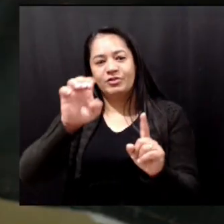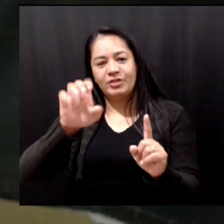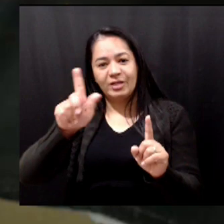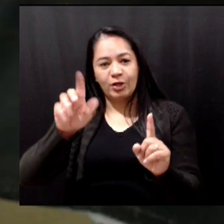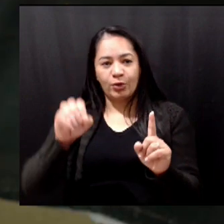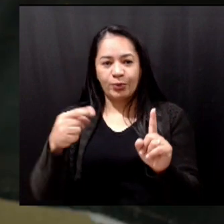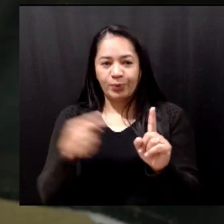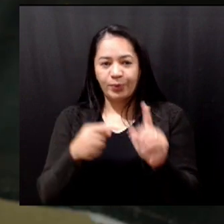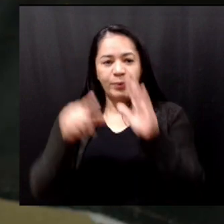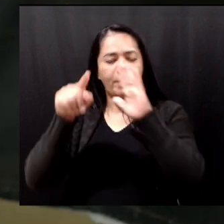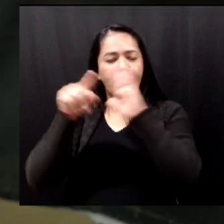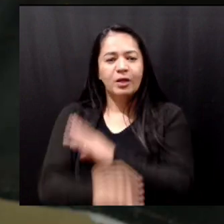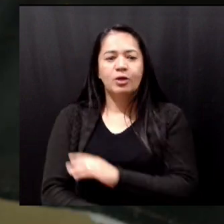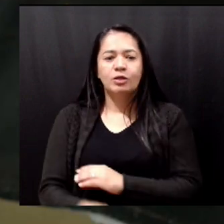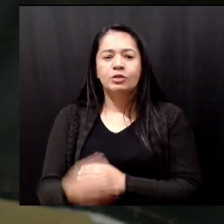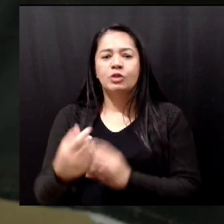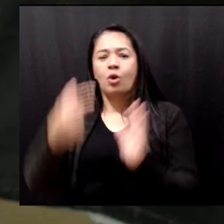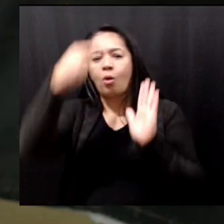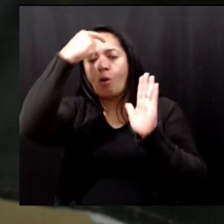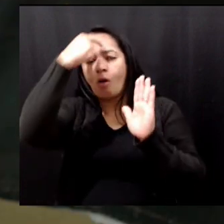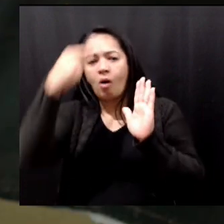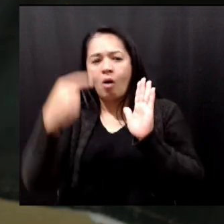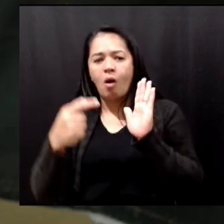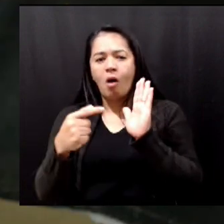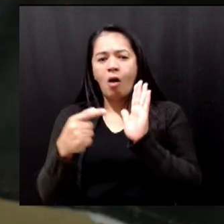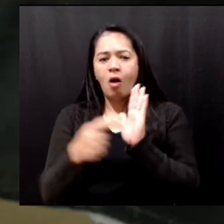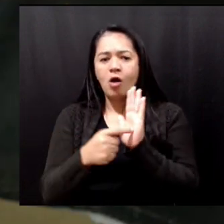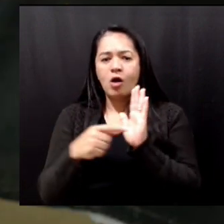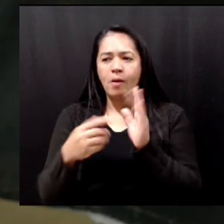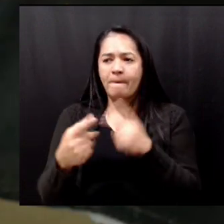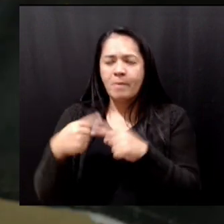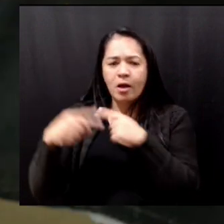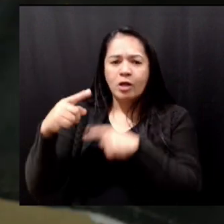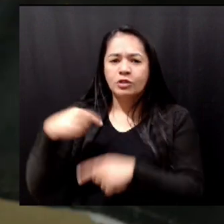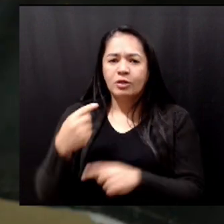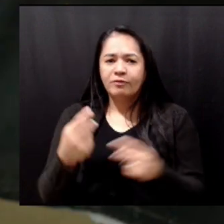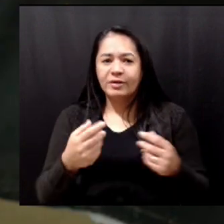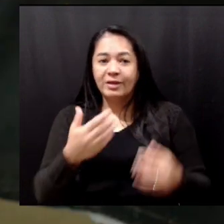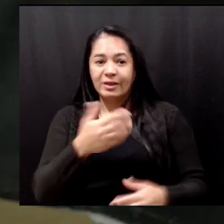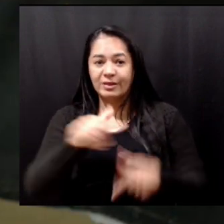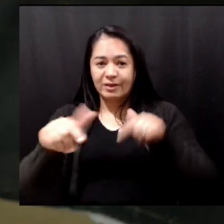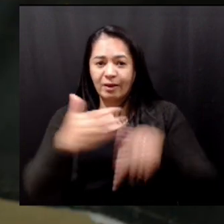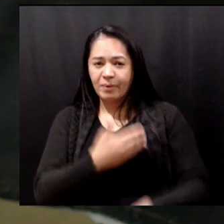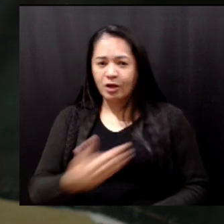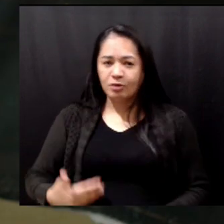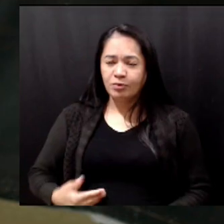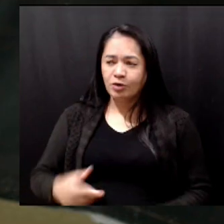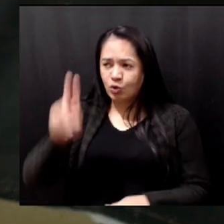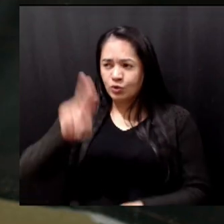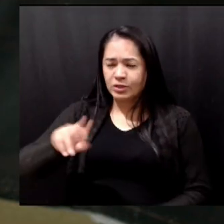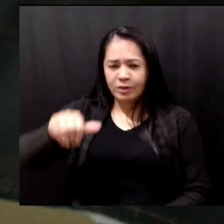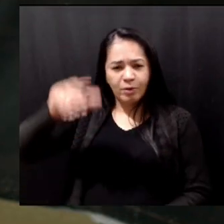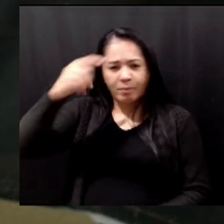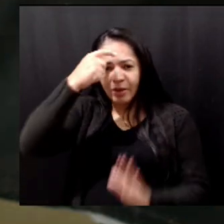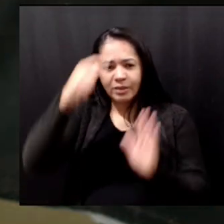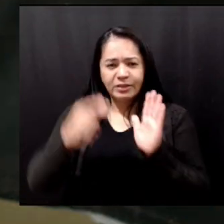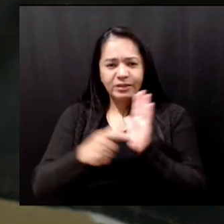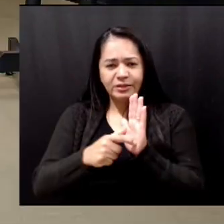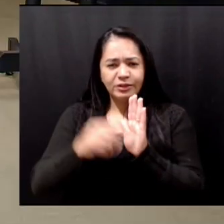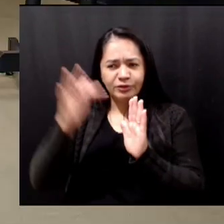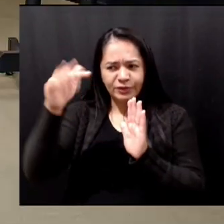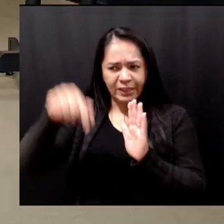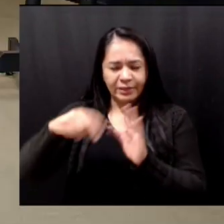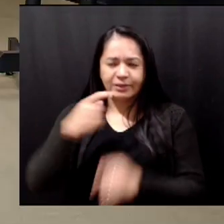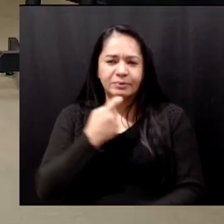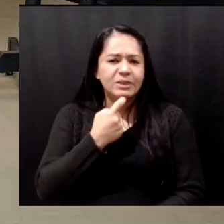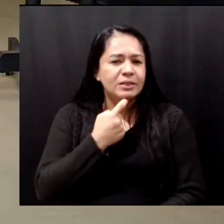inteligência artificial avançando, vamos ver serviços públicos usando mais inteligência artificial em breve aqui na cidade de Campinas.